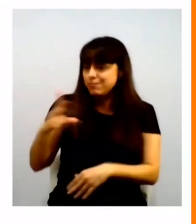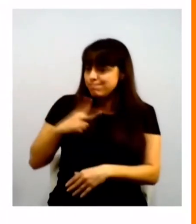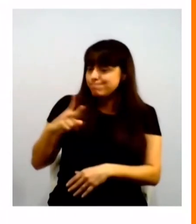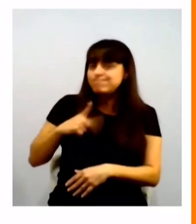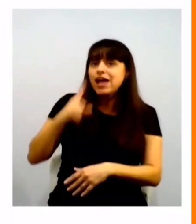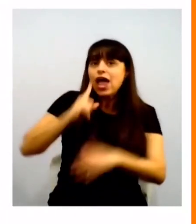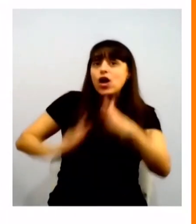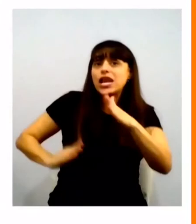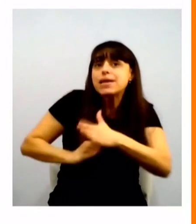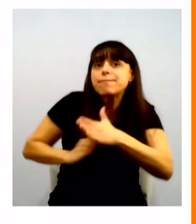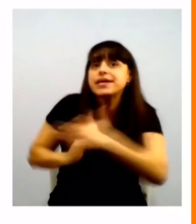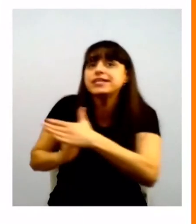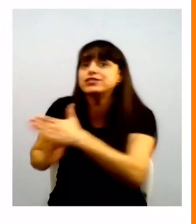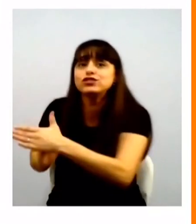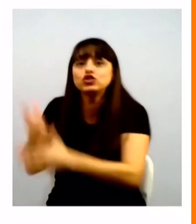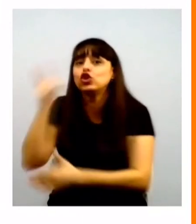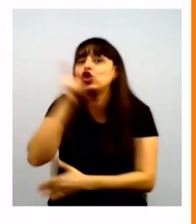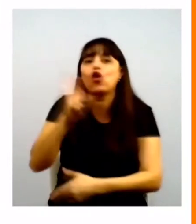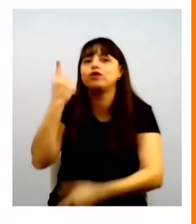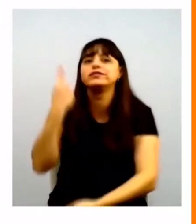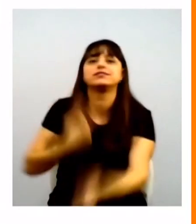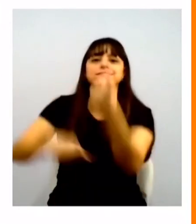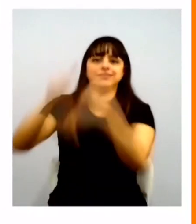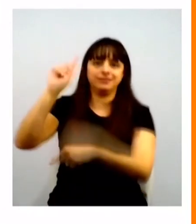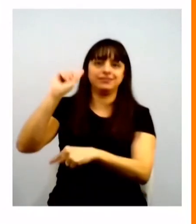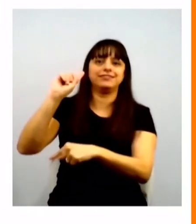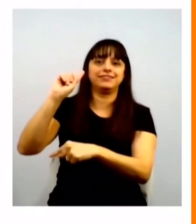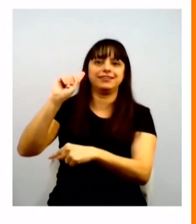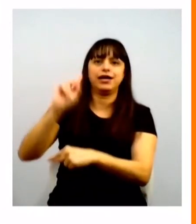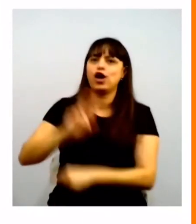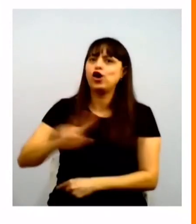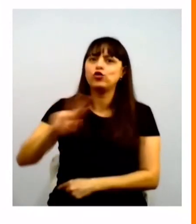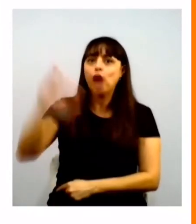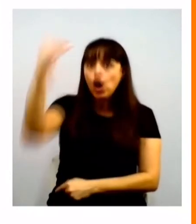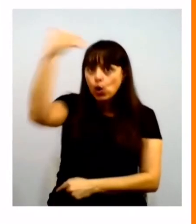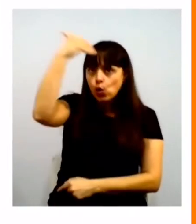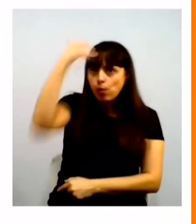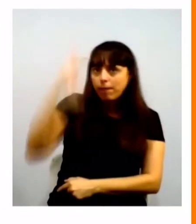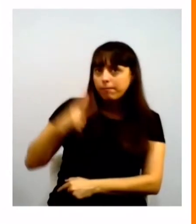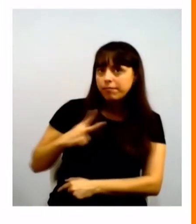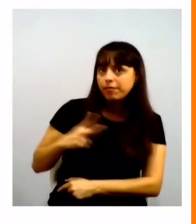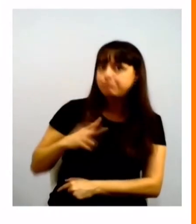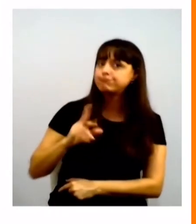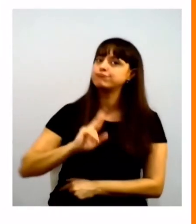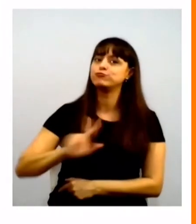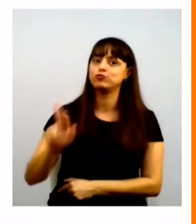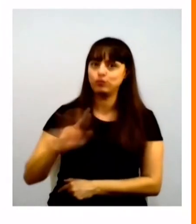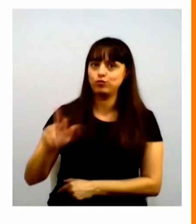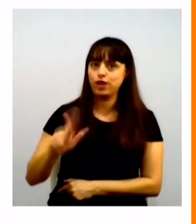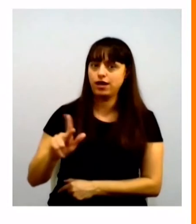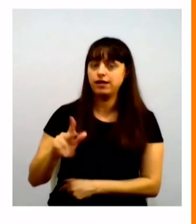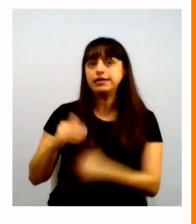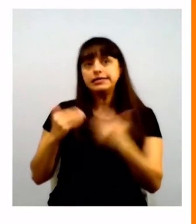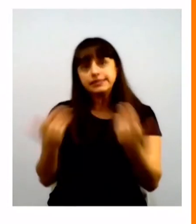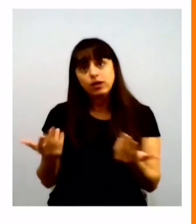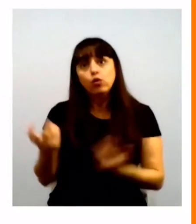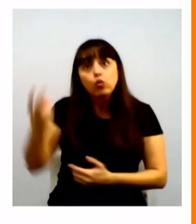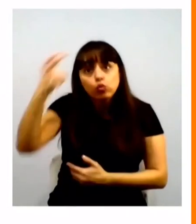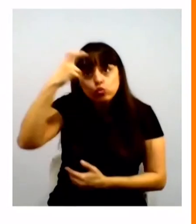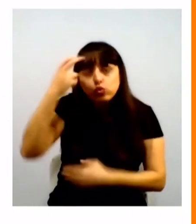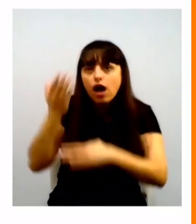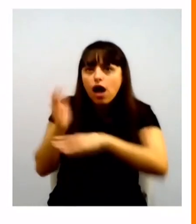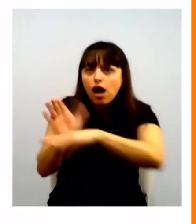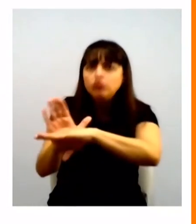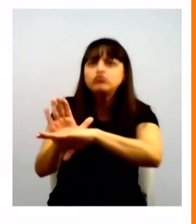E então, essas pessoas... Então, aqui sim que joga um papel importante a cultura, porque a cultura ajuda a certas pessoas